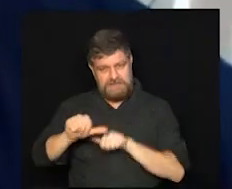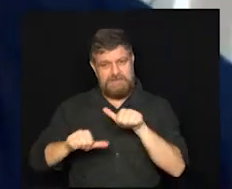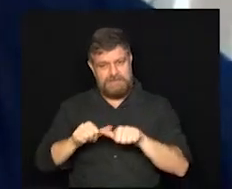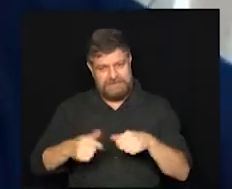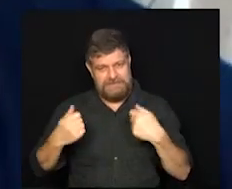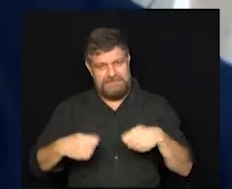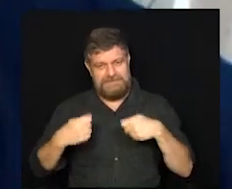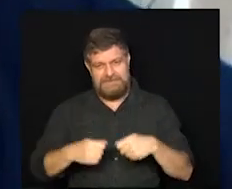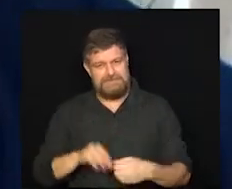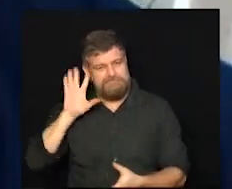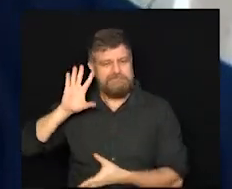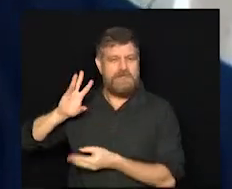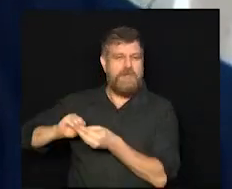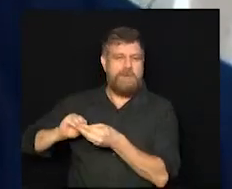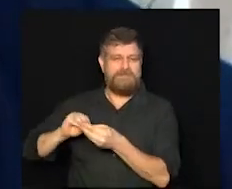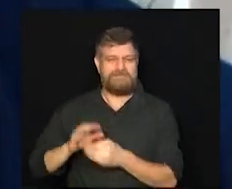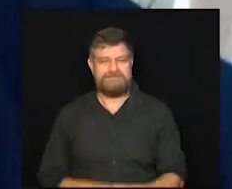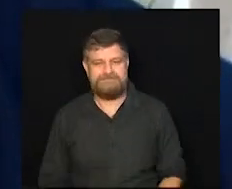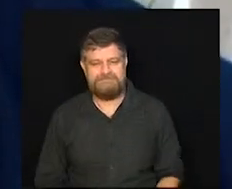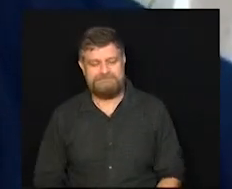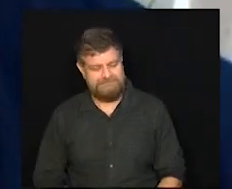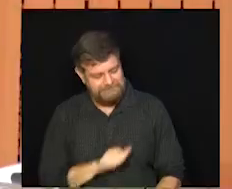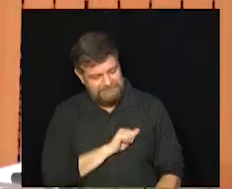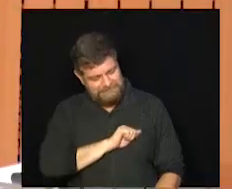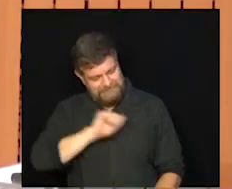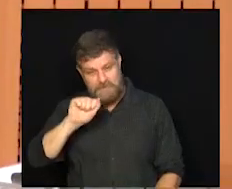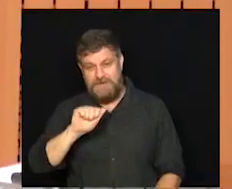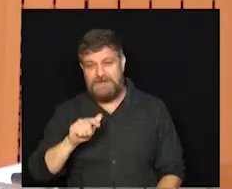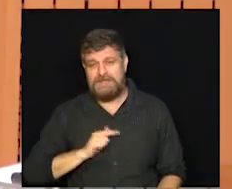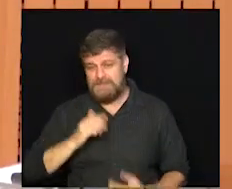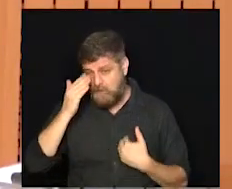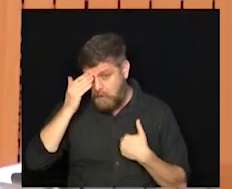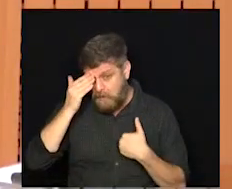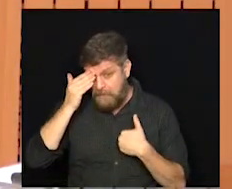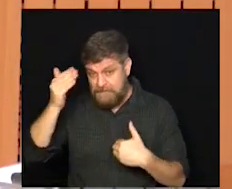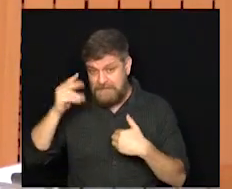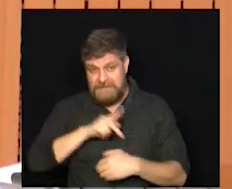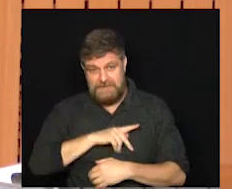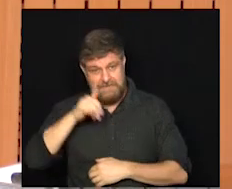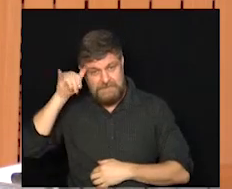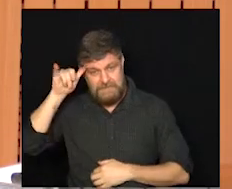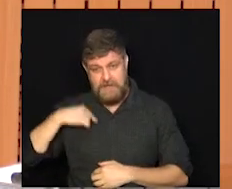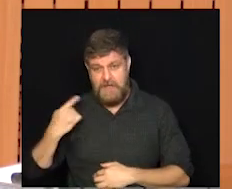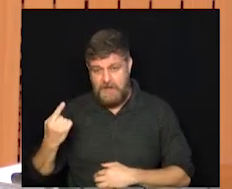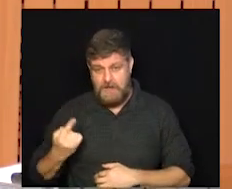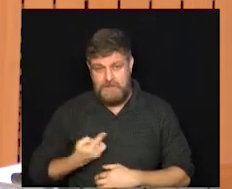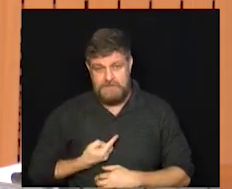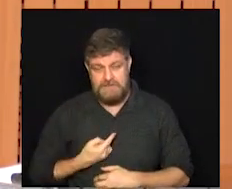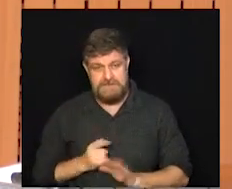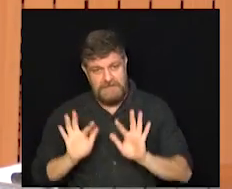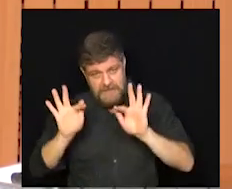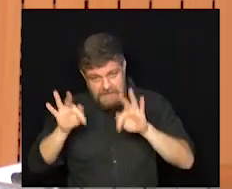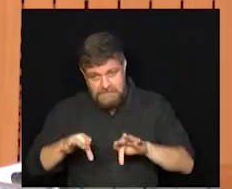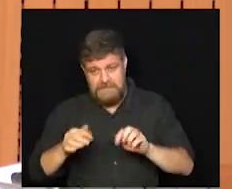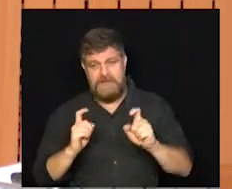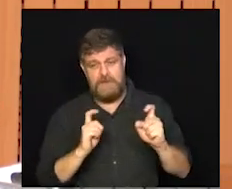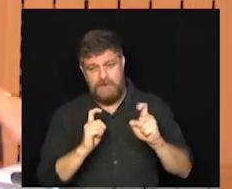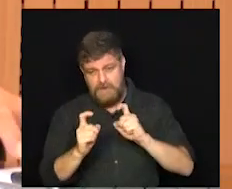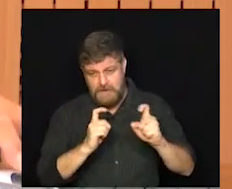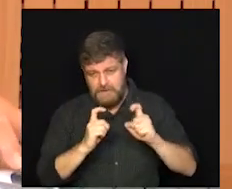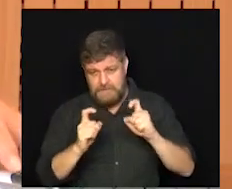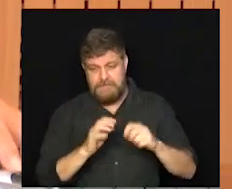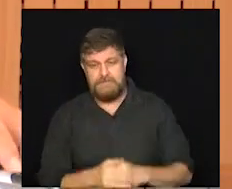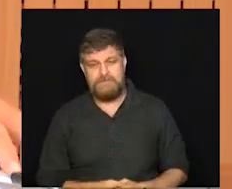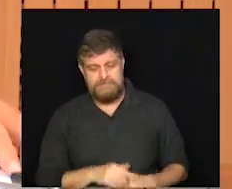isso. Joia, muito obrigado, vereador Paulo Búfalo. Com isso, nós vamos chegando ao final ao final